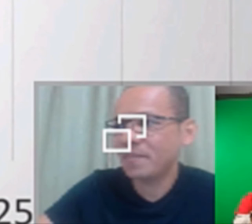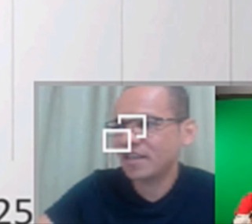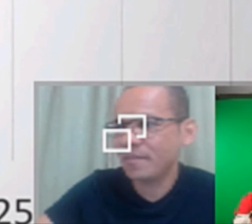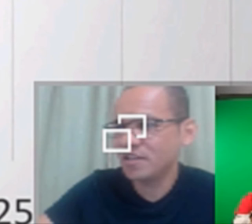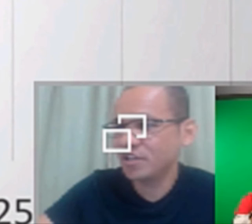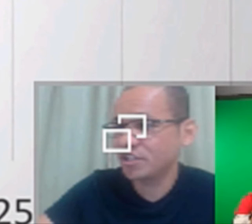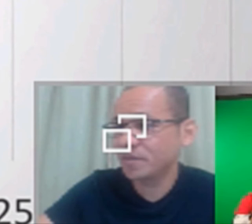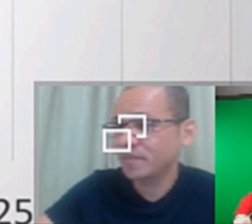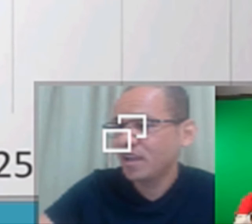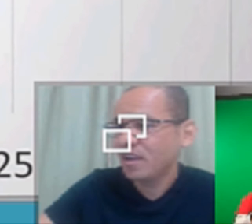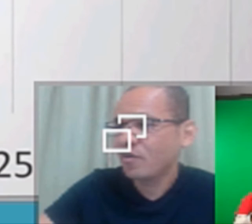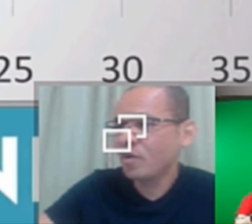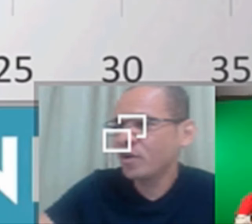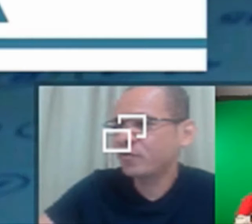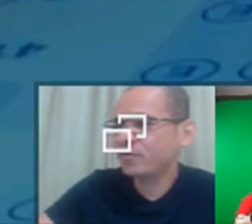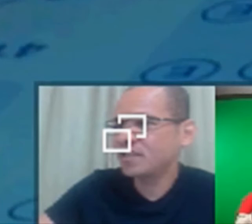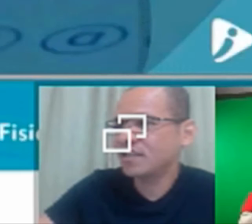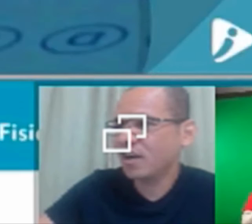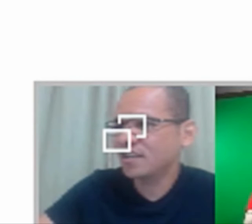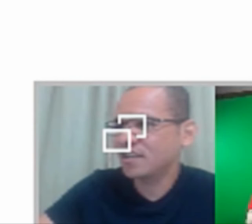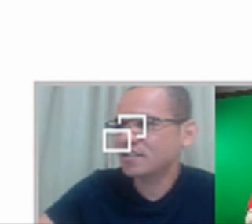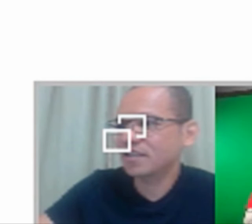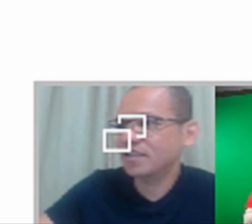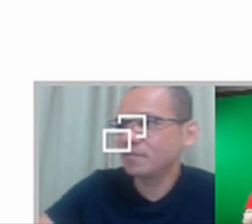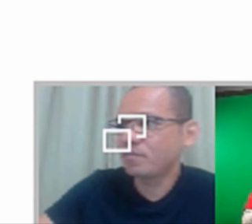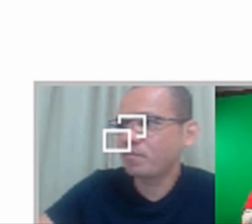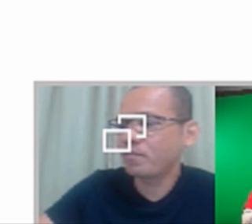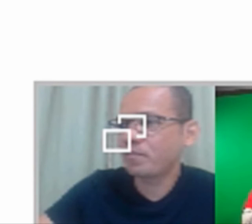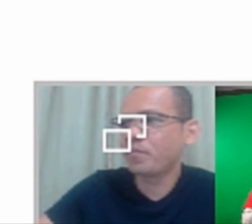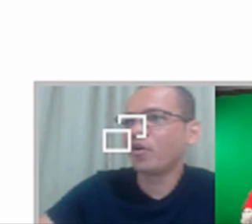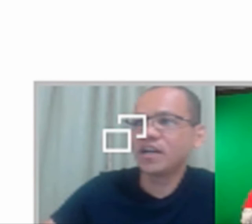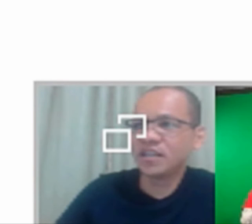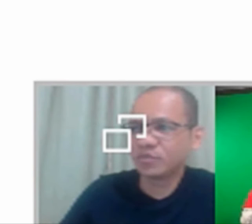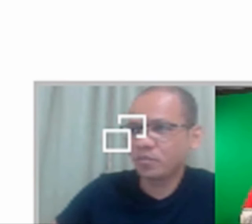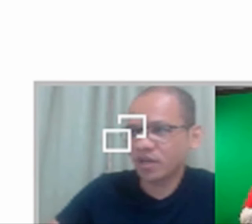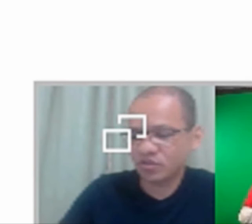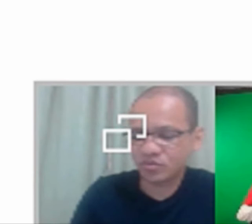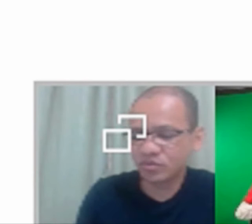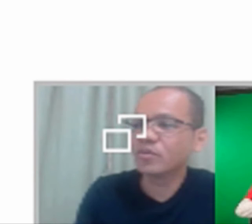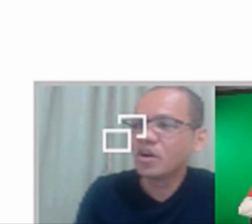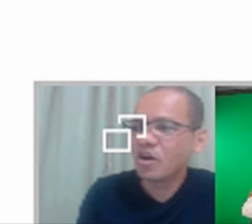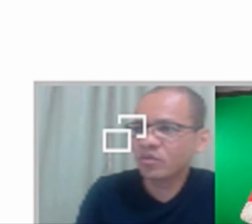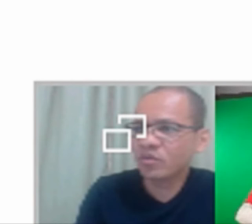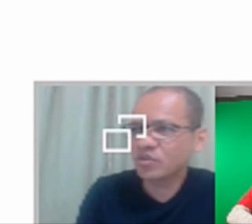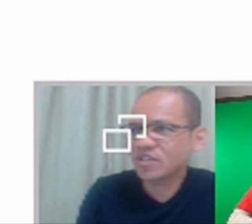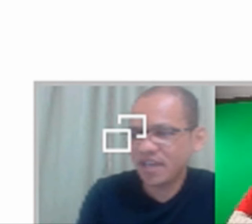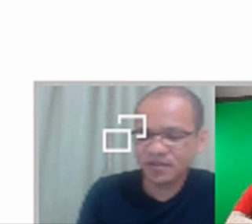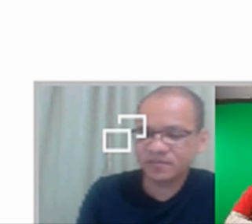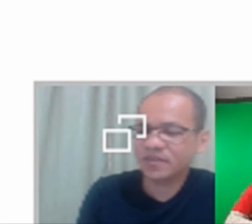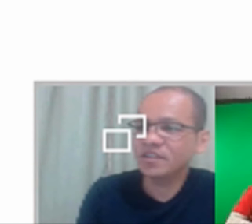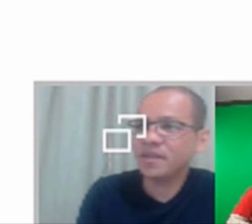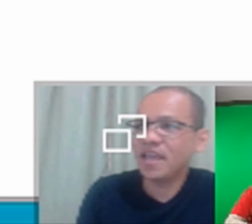invés de avançar para trabalho e energia. Como eu fiz essa organização aqui por ano e por assunto, o